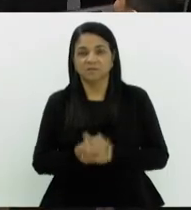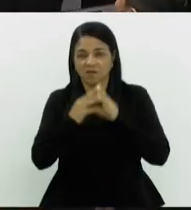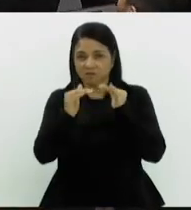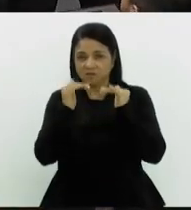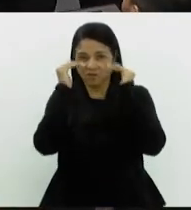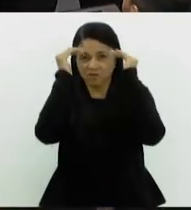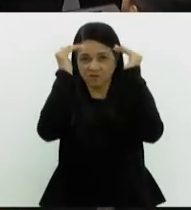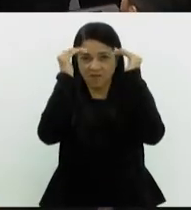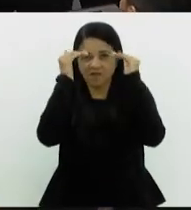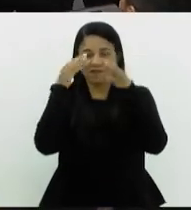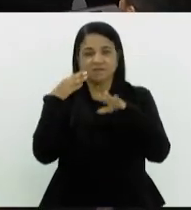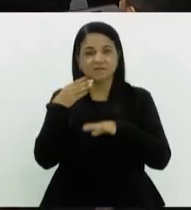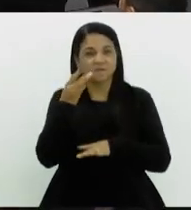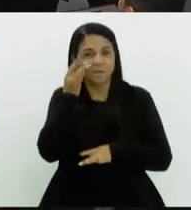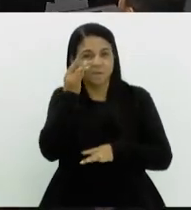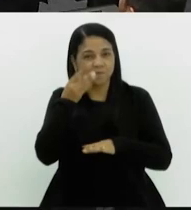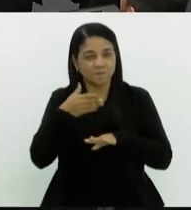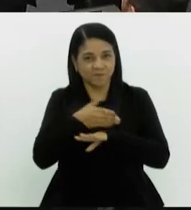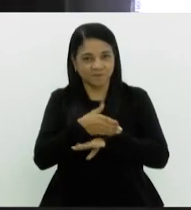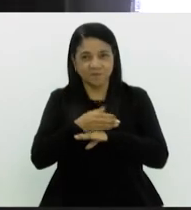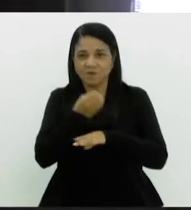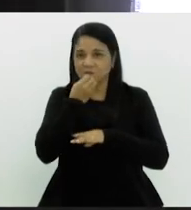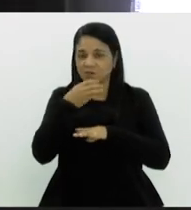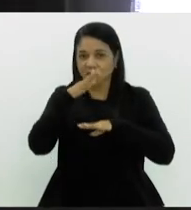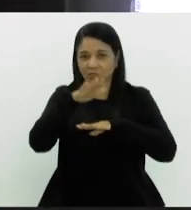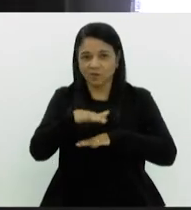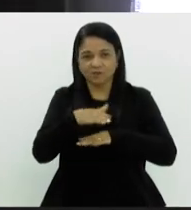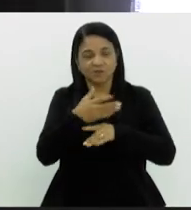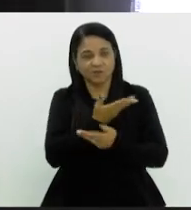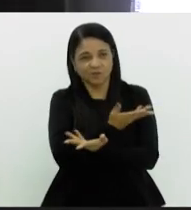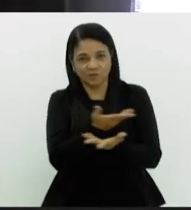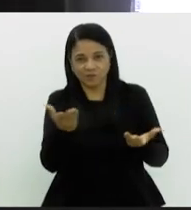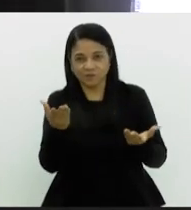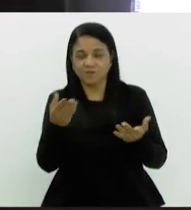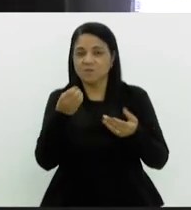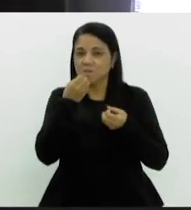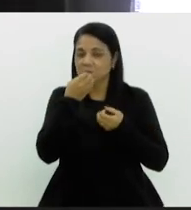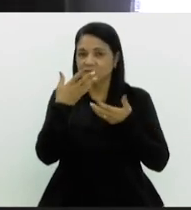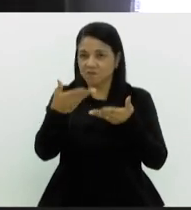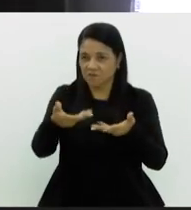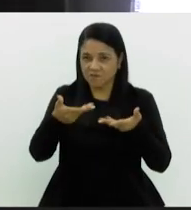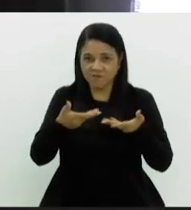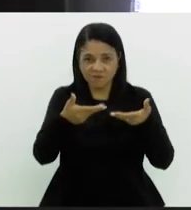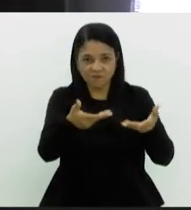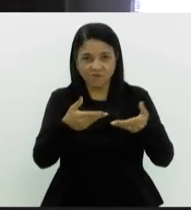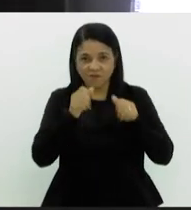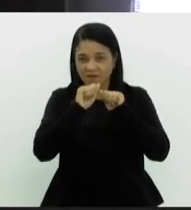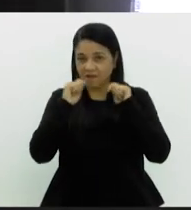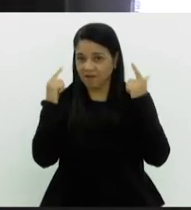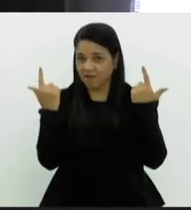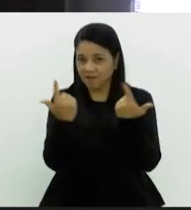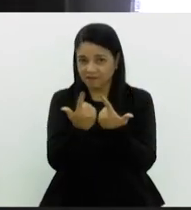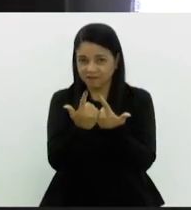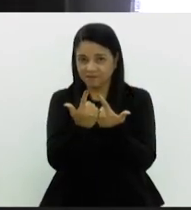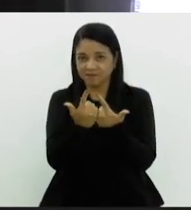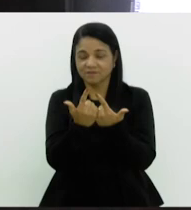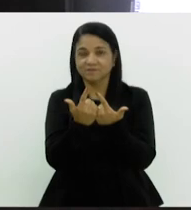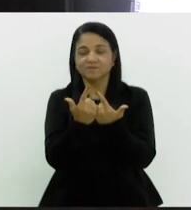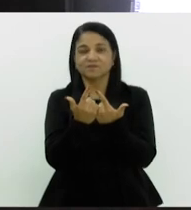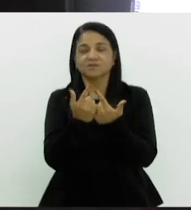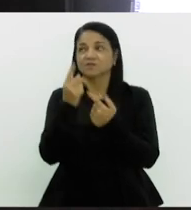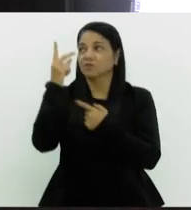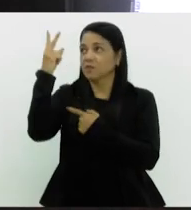Autoridades presentes, senhoras e senhores, boa noite a todos. Sejam todos bem-vindos à LERJ.